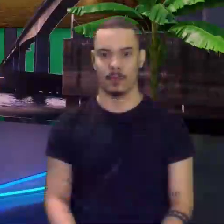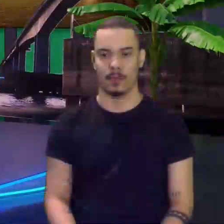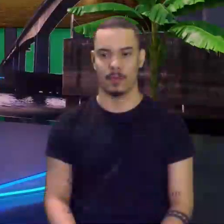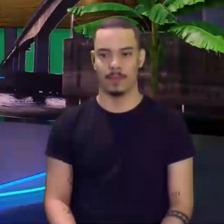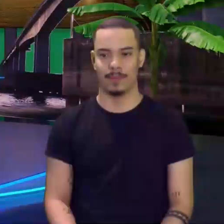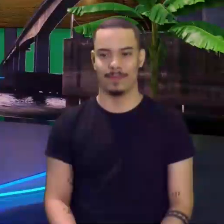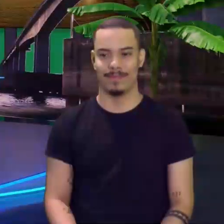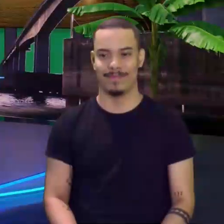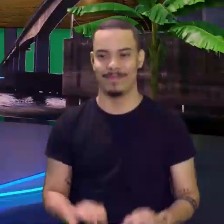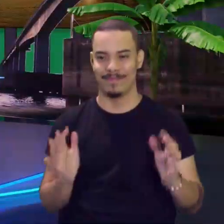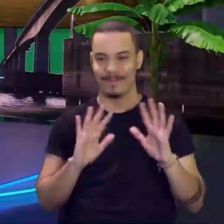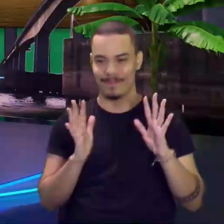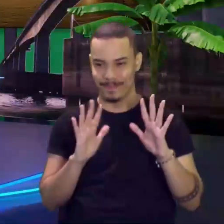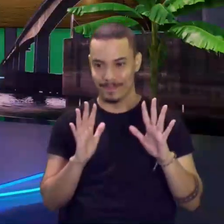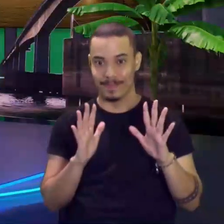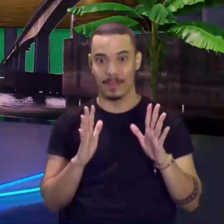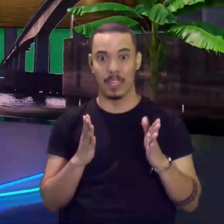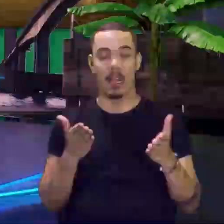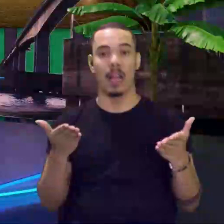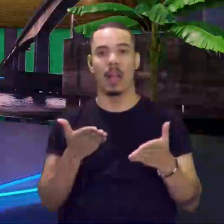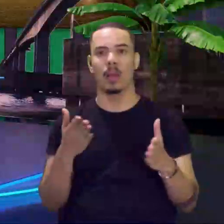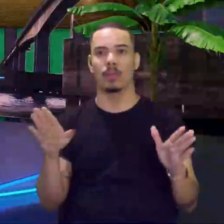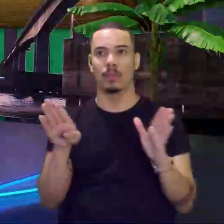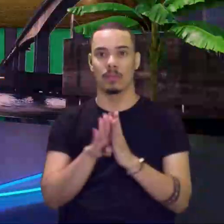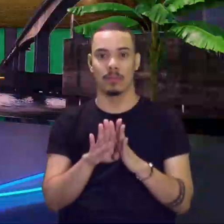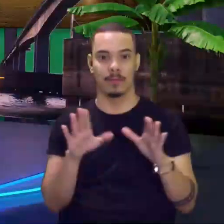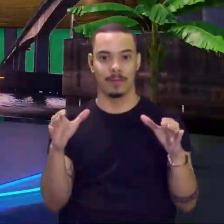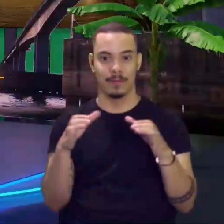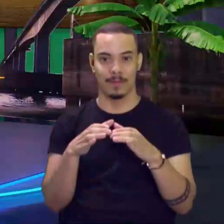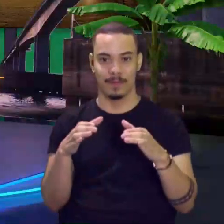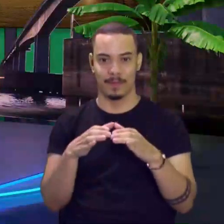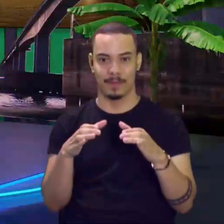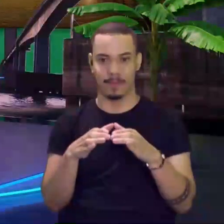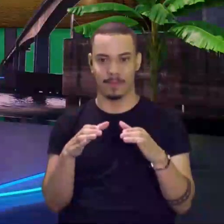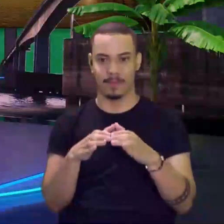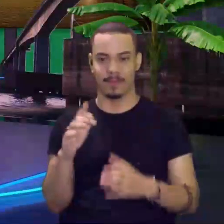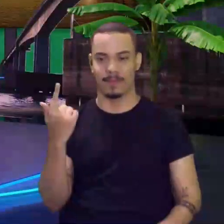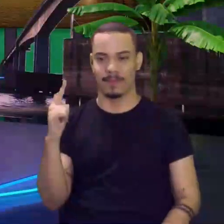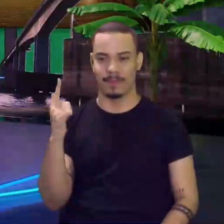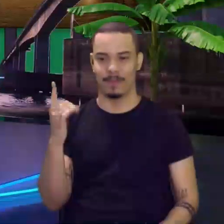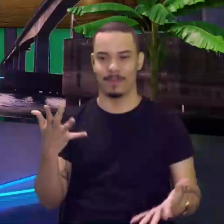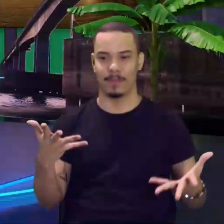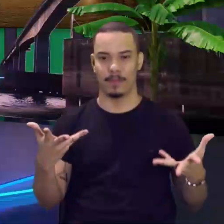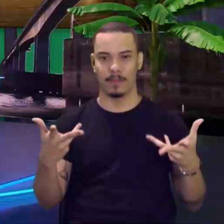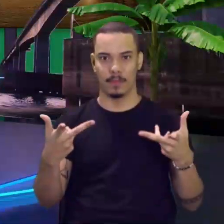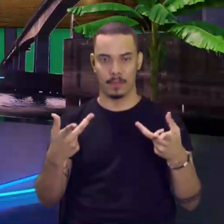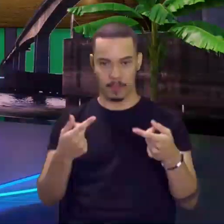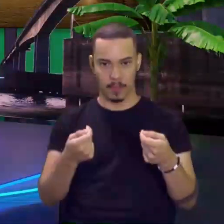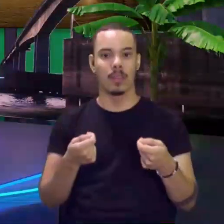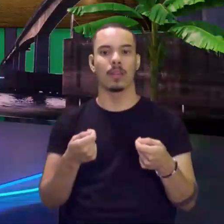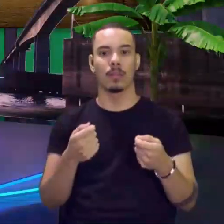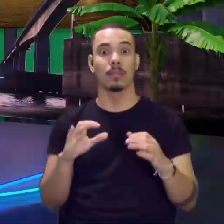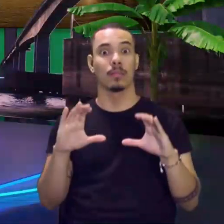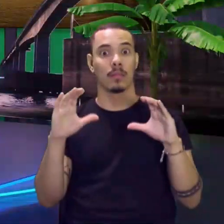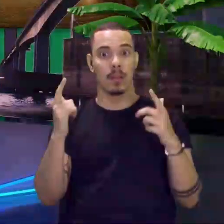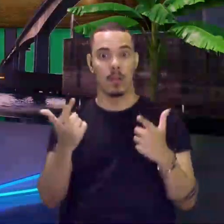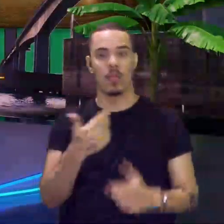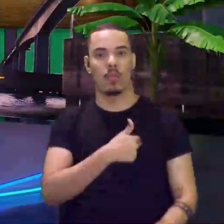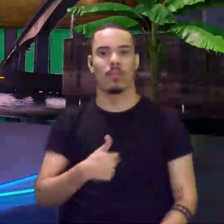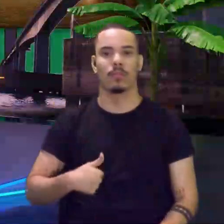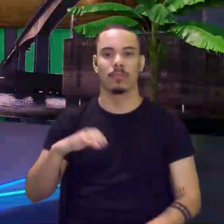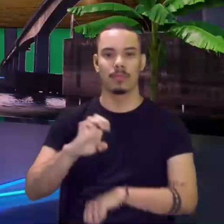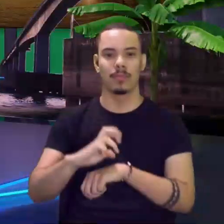claro, chegando essa equipe maravilhosa de geografia, em nome do governo do